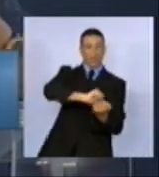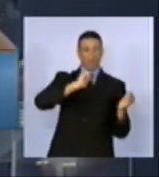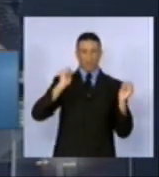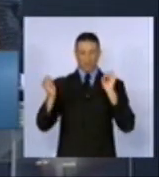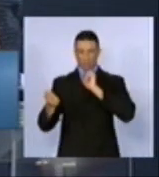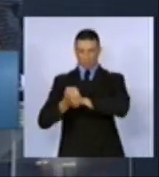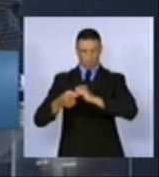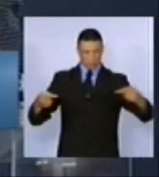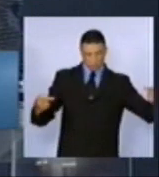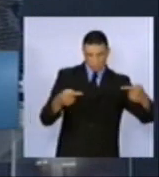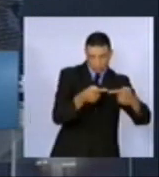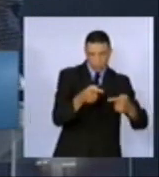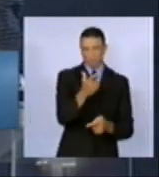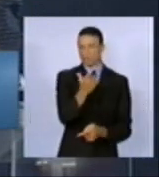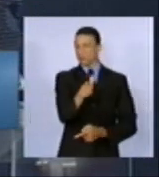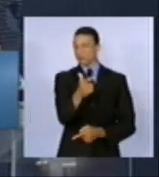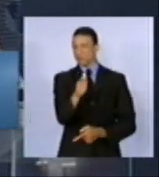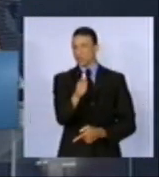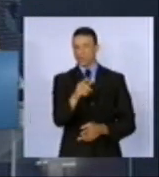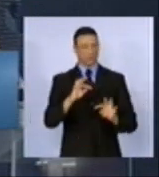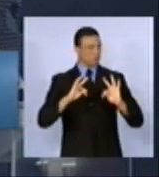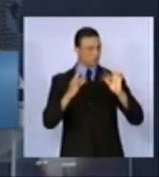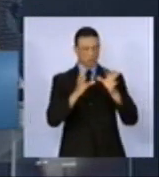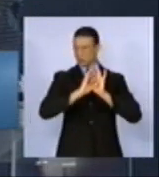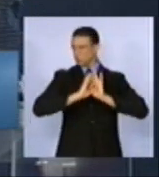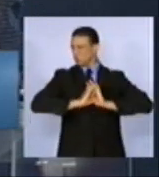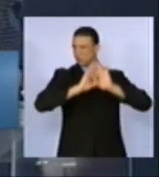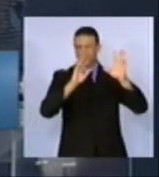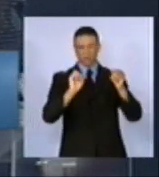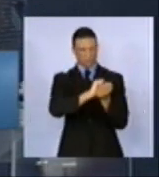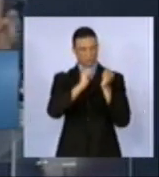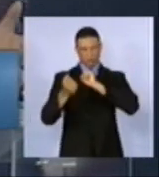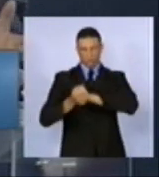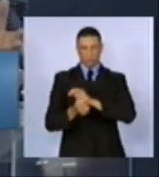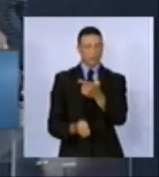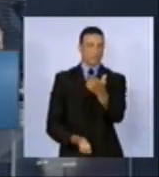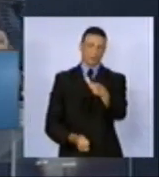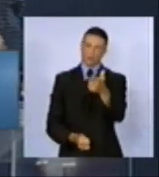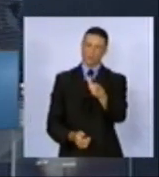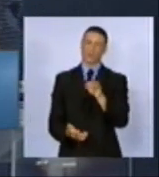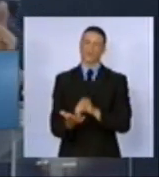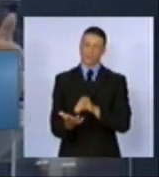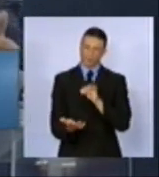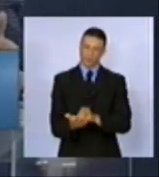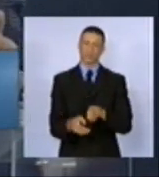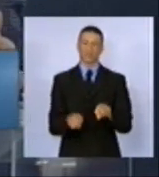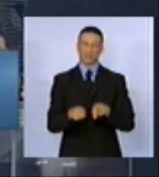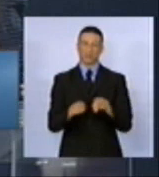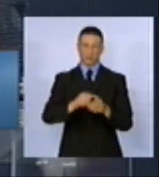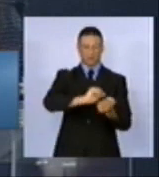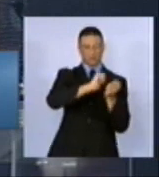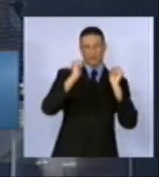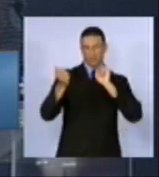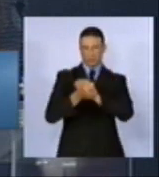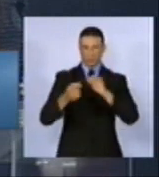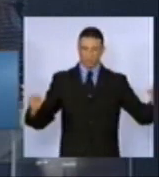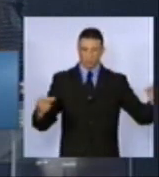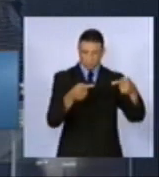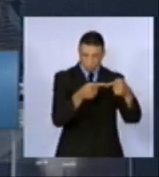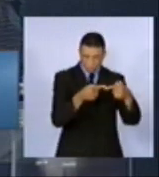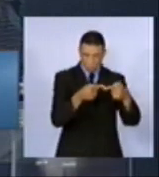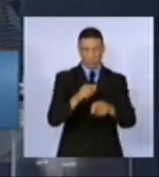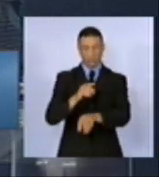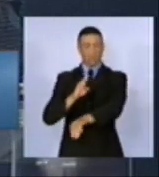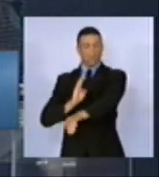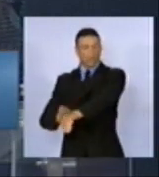tipo de de característica topográfica a problemática também e impacta Na quantidade dessa cana porque